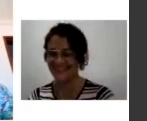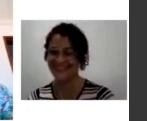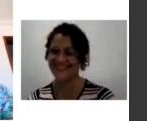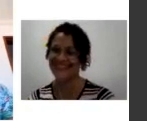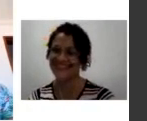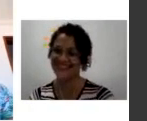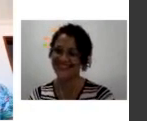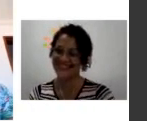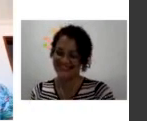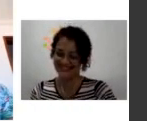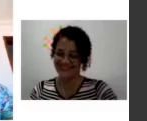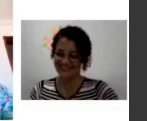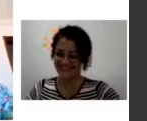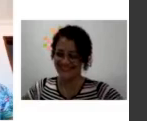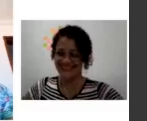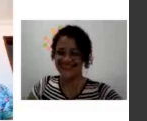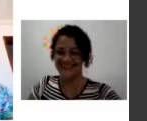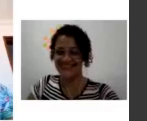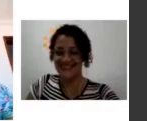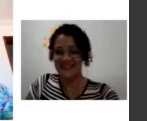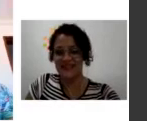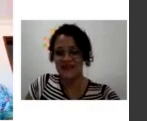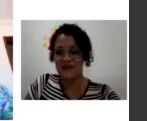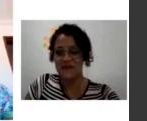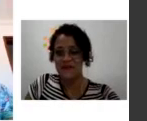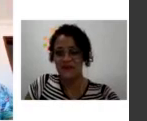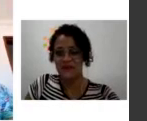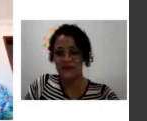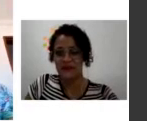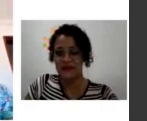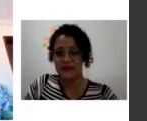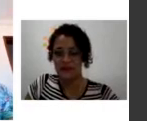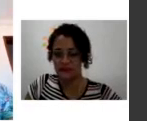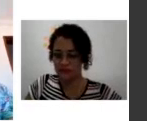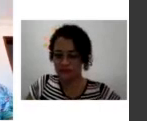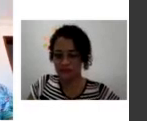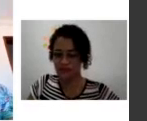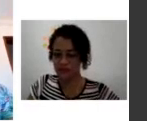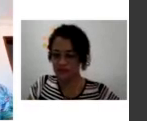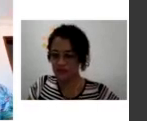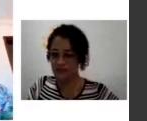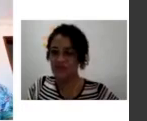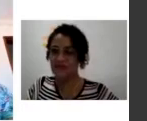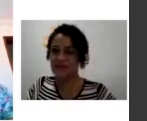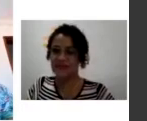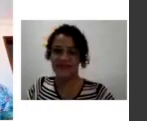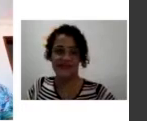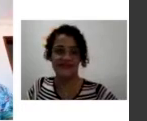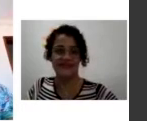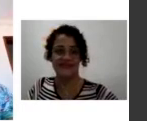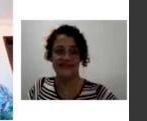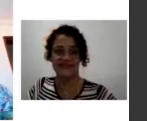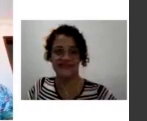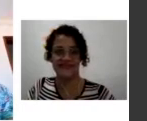Parabéns, parabéns, Eliane, parabéns, Alexandre, professor Leonardo, professor Manuel, né? Muito bom ver esse trabalho do